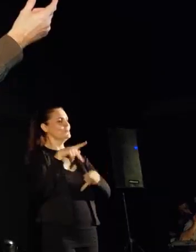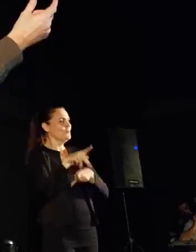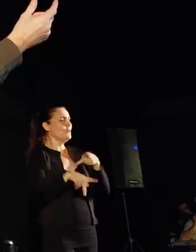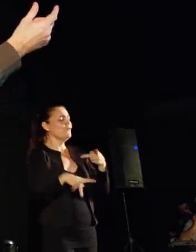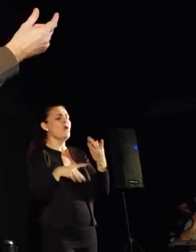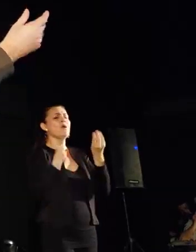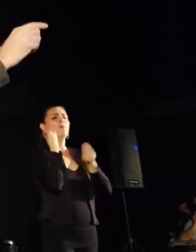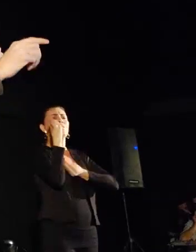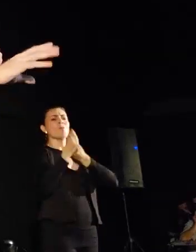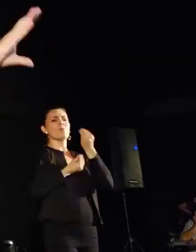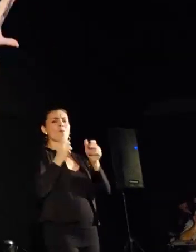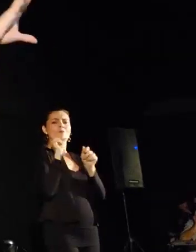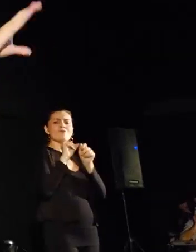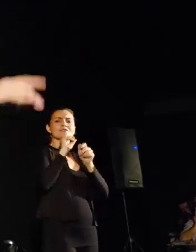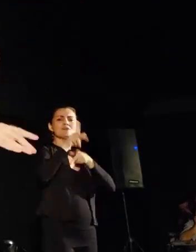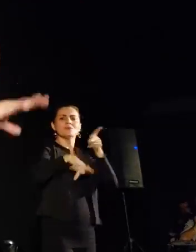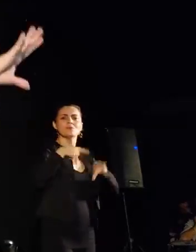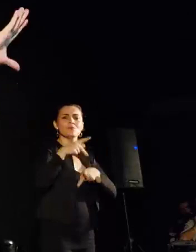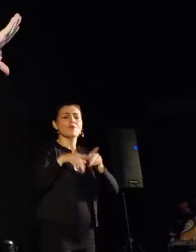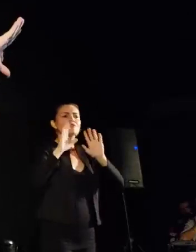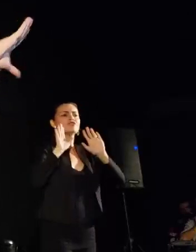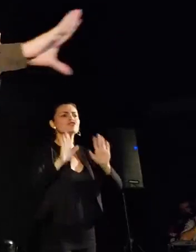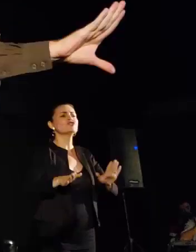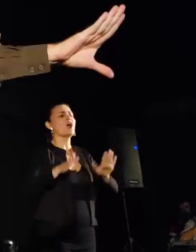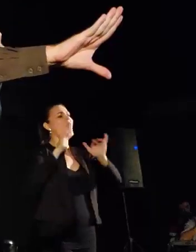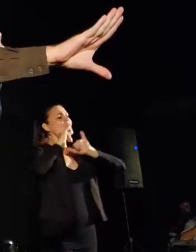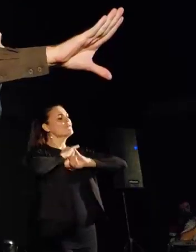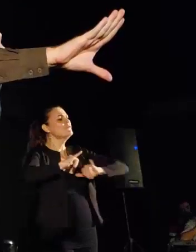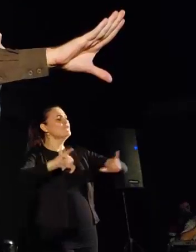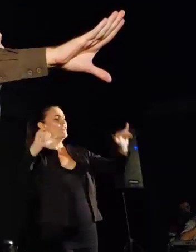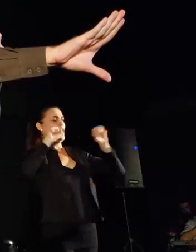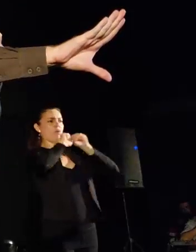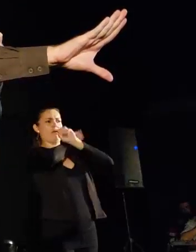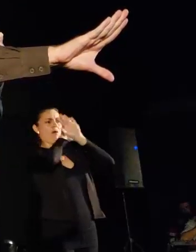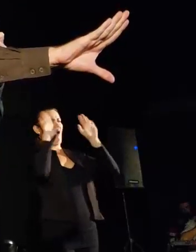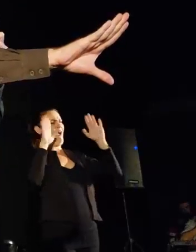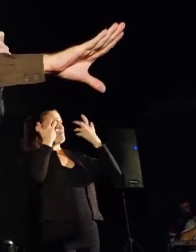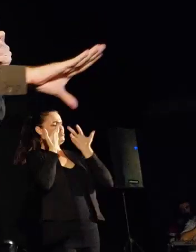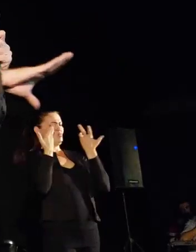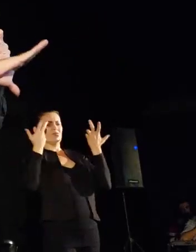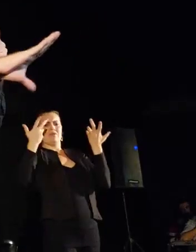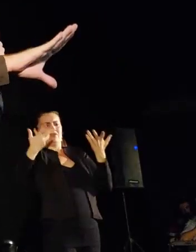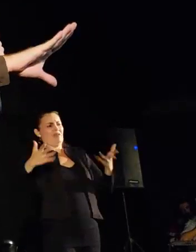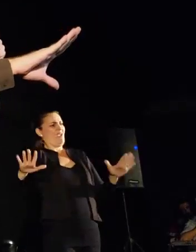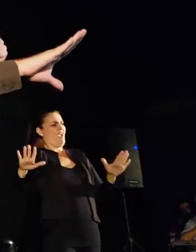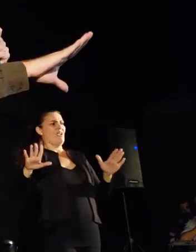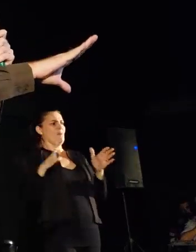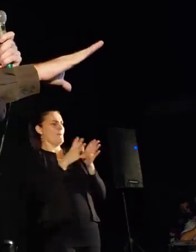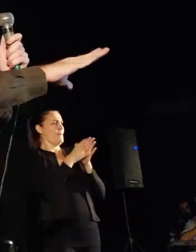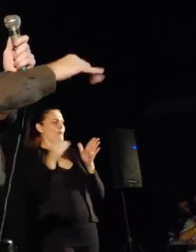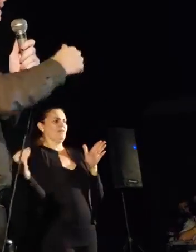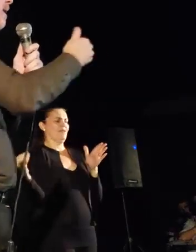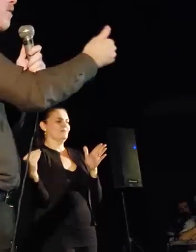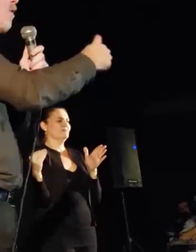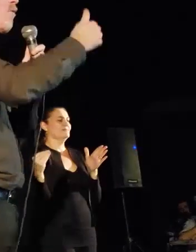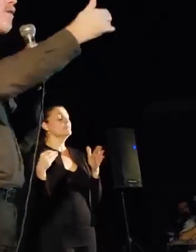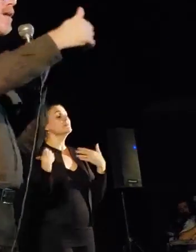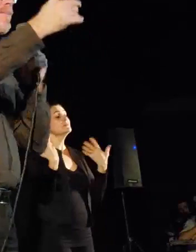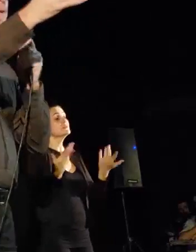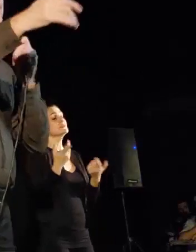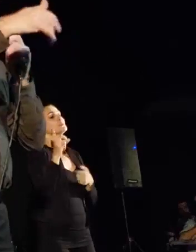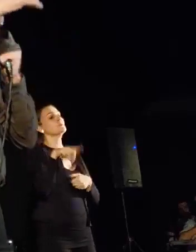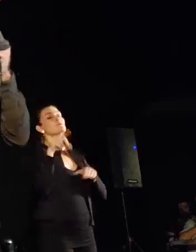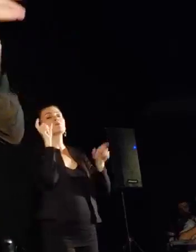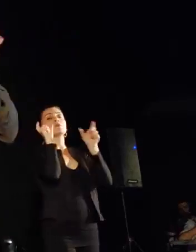com um povo que já disse muito claramente que não quer nada disso? É muito interessante, porque vocês sempre vão